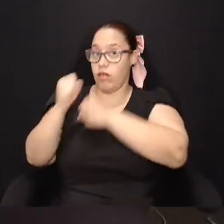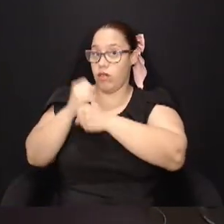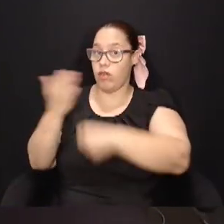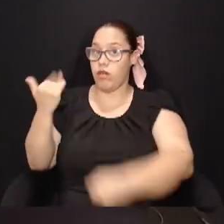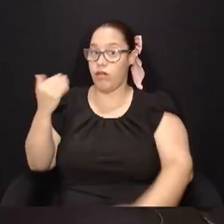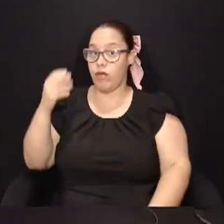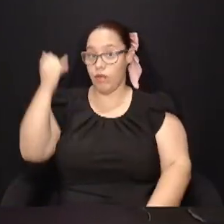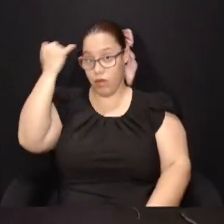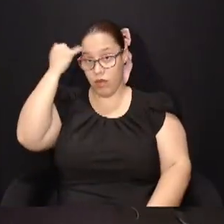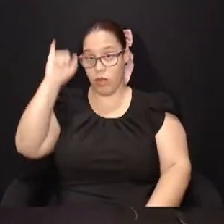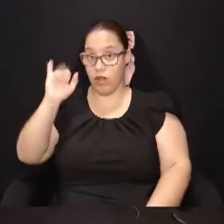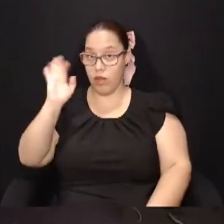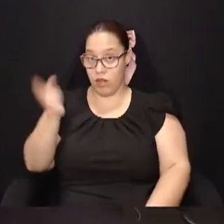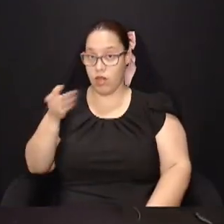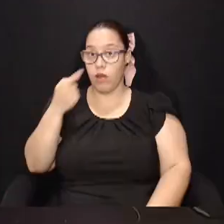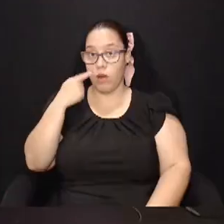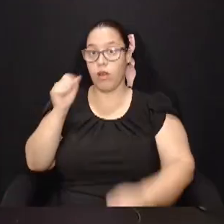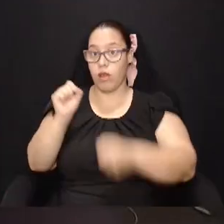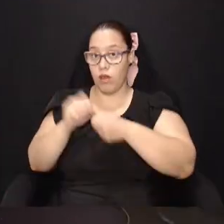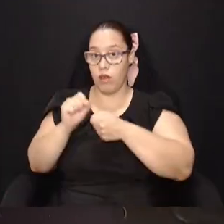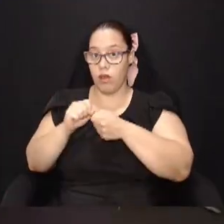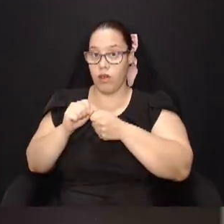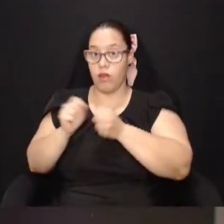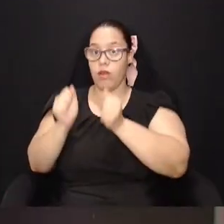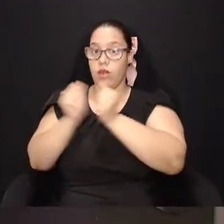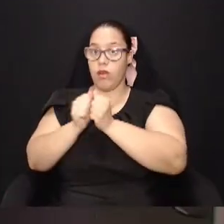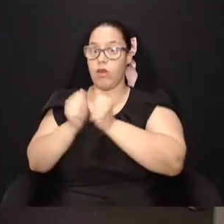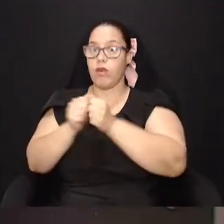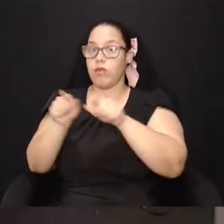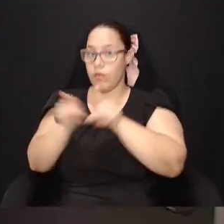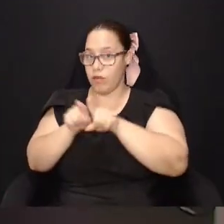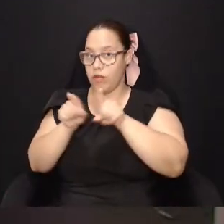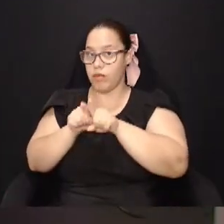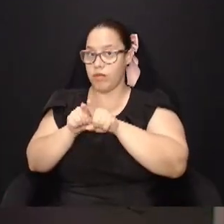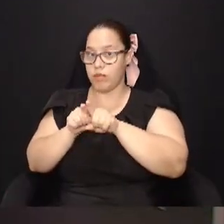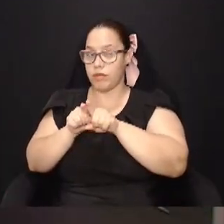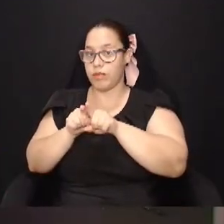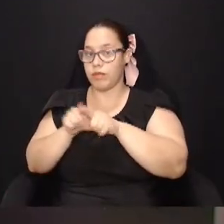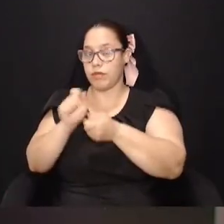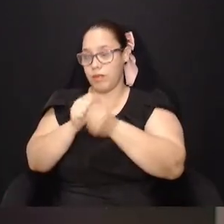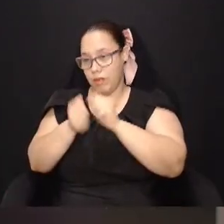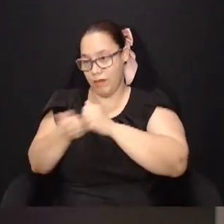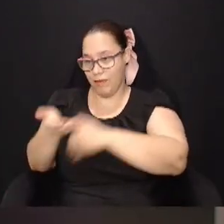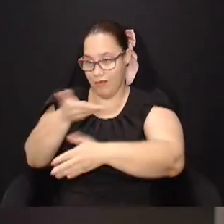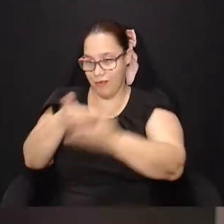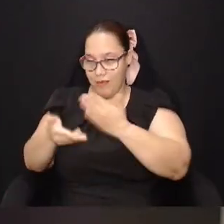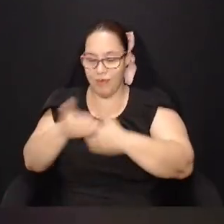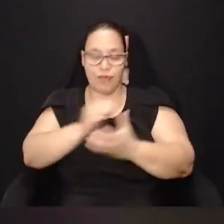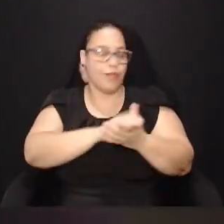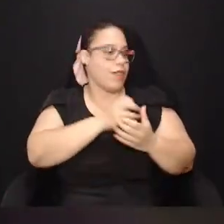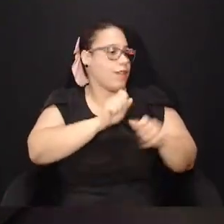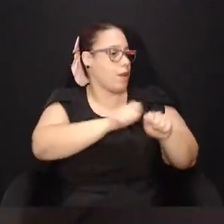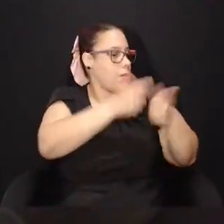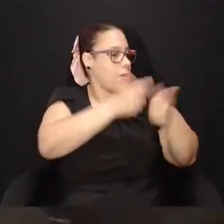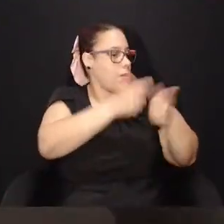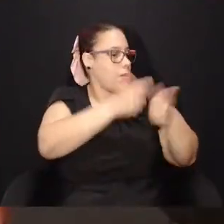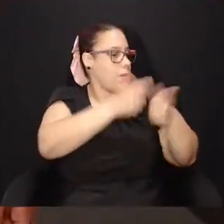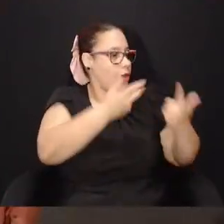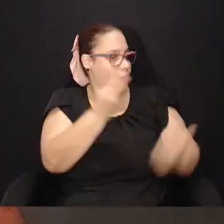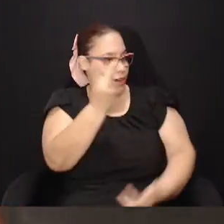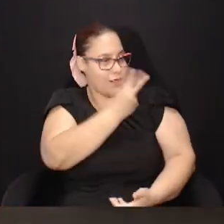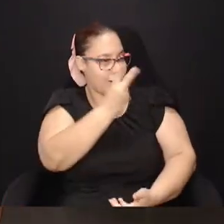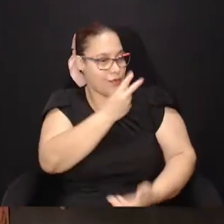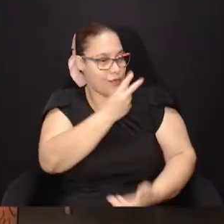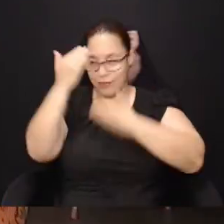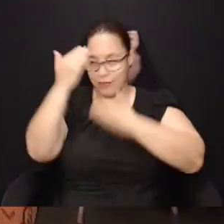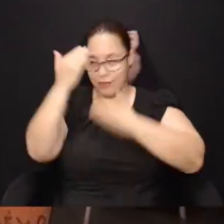eu já vi que ela já fez, aí eu falei assim, quero fazer também. Aí eu dei a ideia e incentivei também. Perfeito. Boa sorte para vocês duas. E